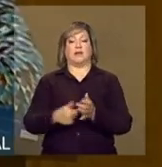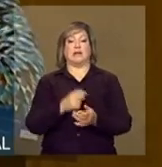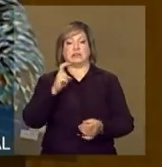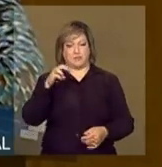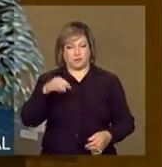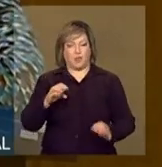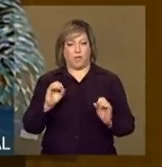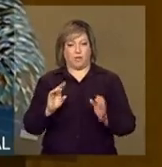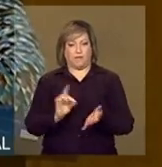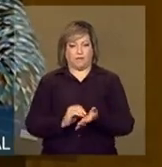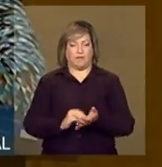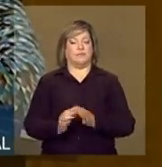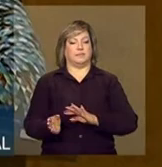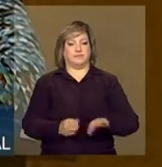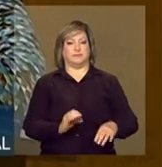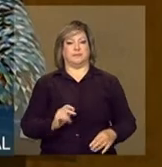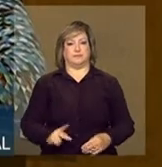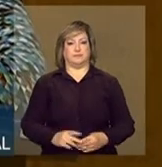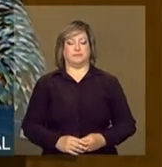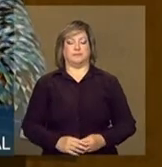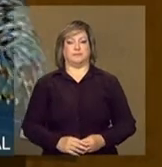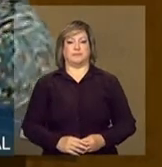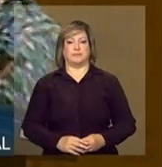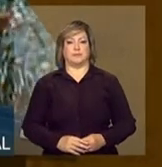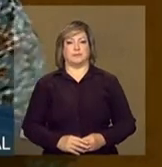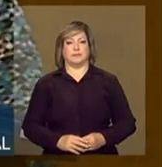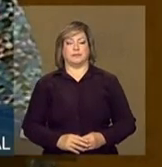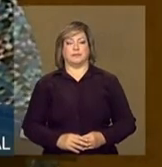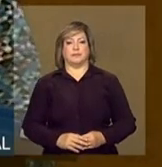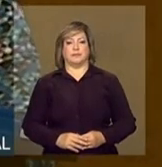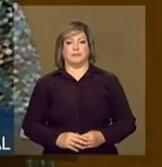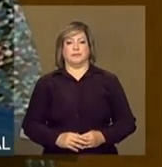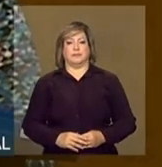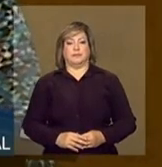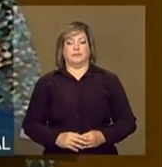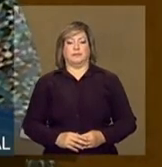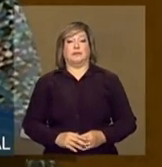5 minutos. Tá, ok, obrigada. Bom,